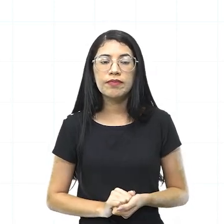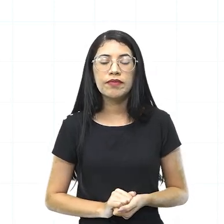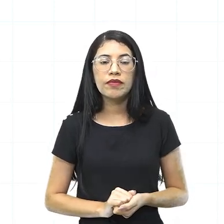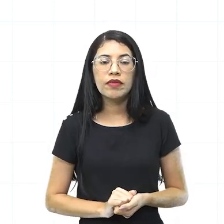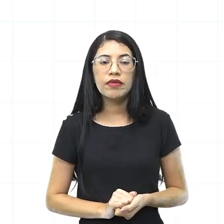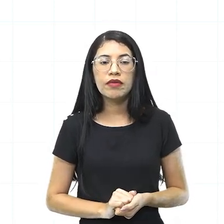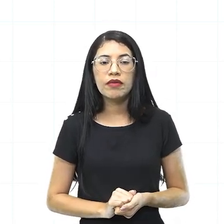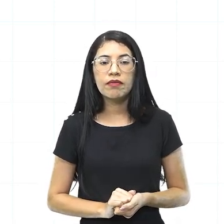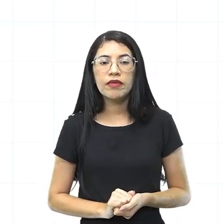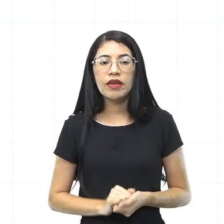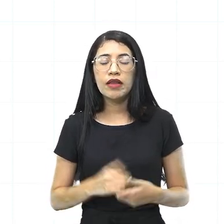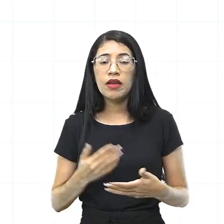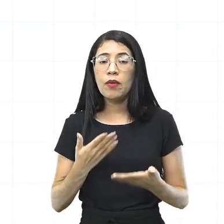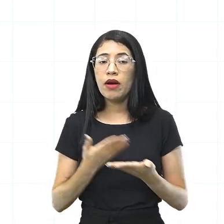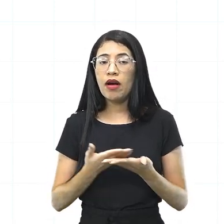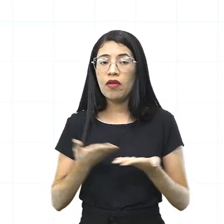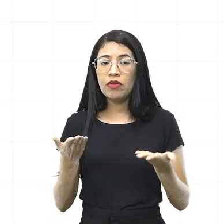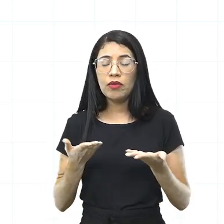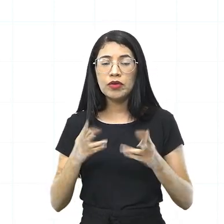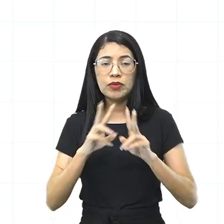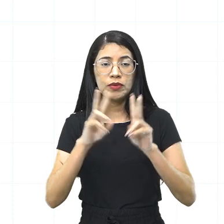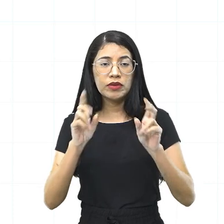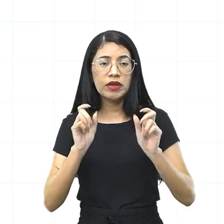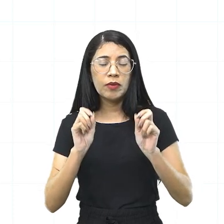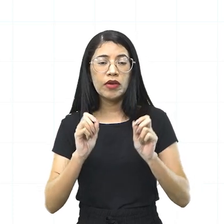bem, então a nossa aula foi sobre